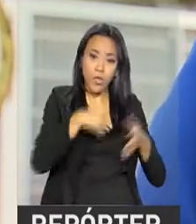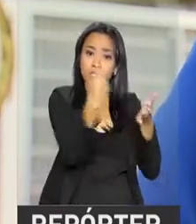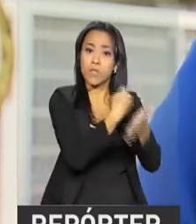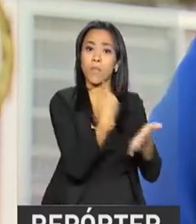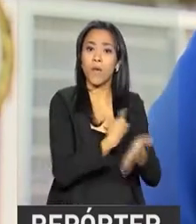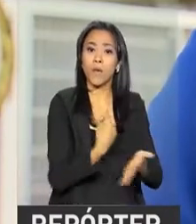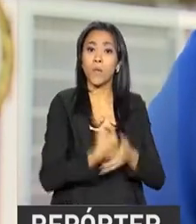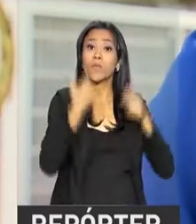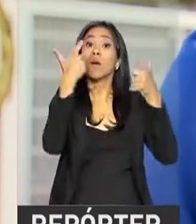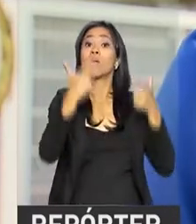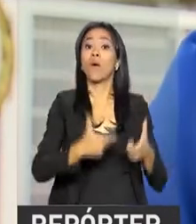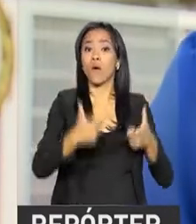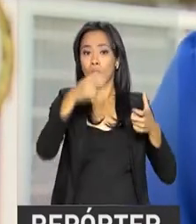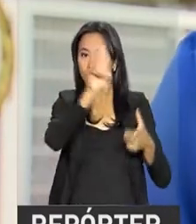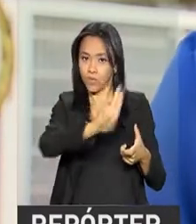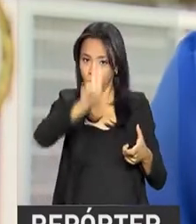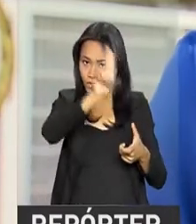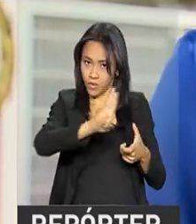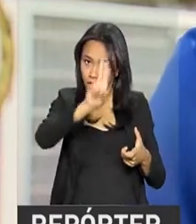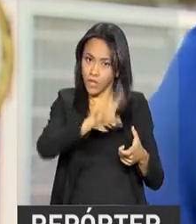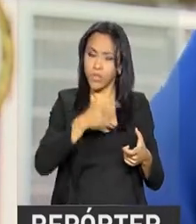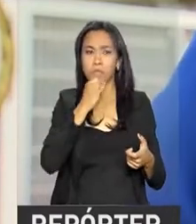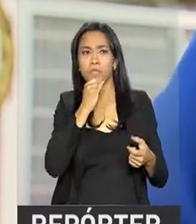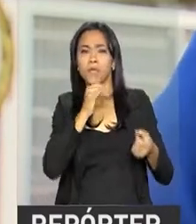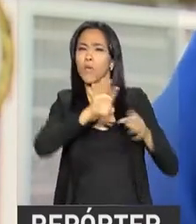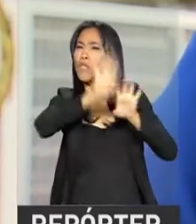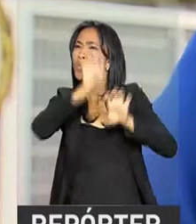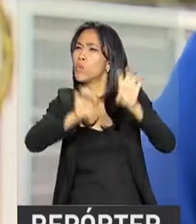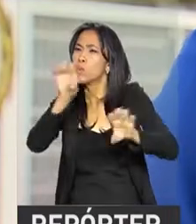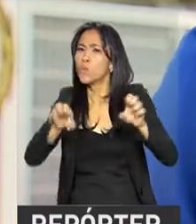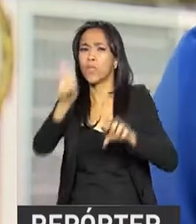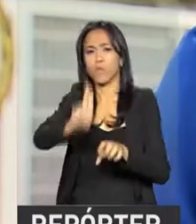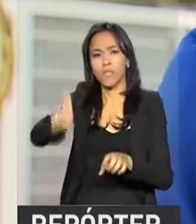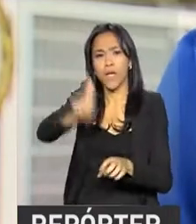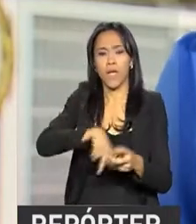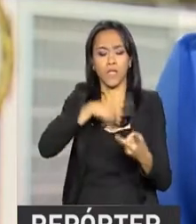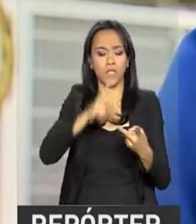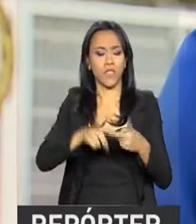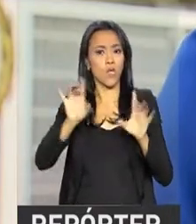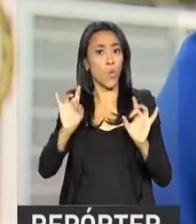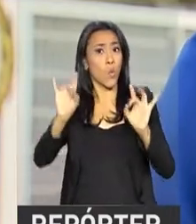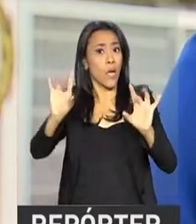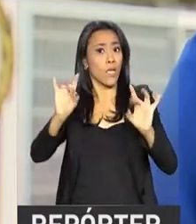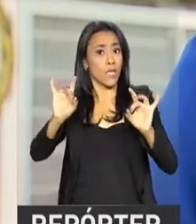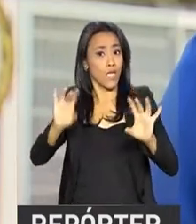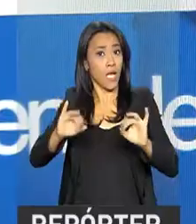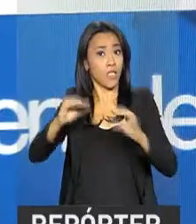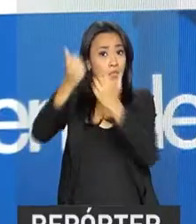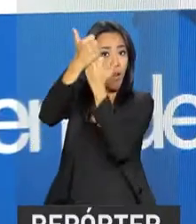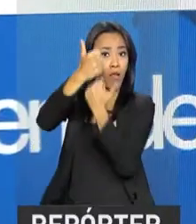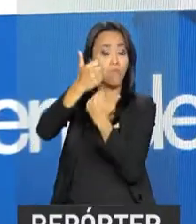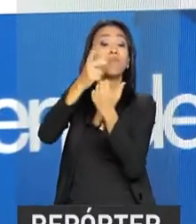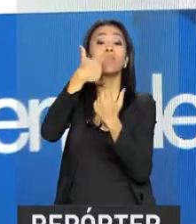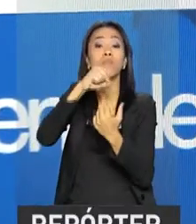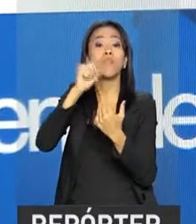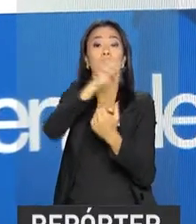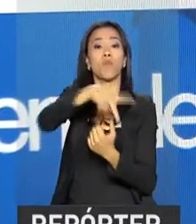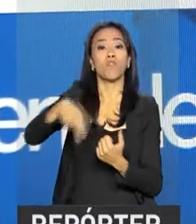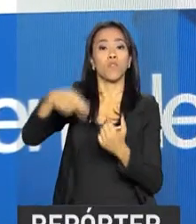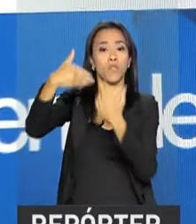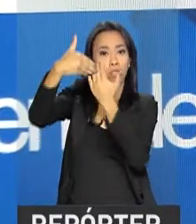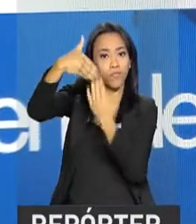onde estuda. Serão avaliados pontos como a estrutura da universidade e a qualidade do corpo docente. O ENAD existe